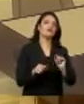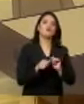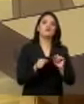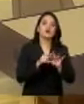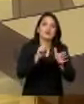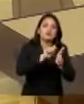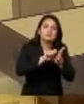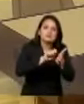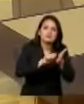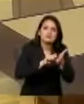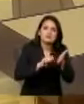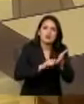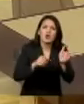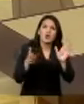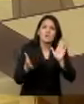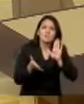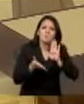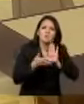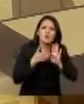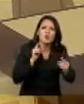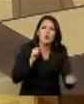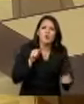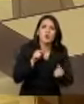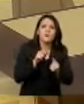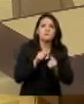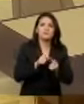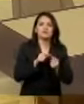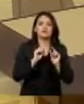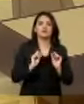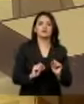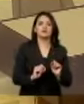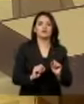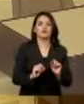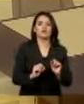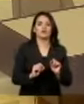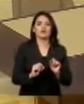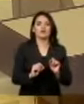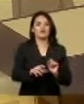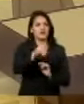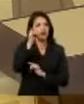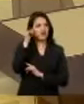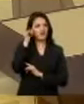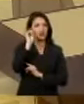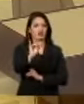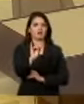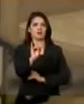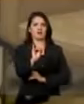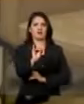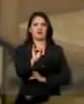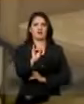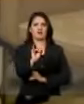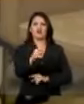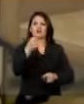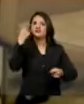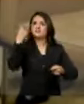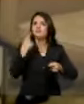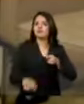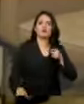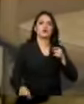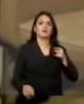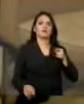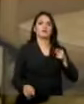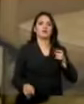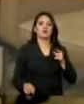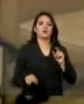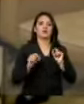deliberado propósito da Assembleia Nacional Constituinte de impedir de maneira incontornável a execução